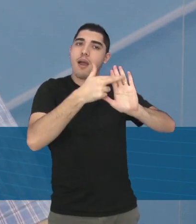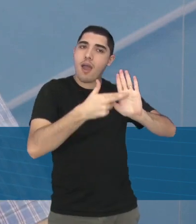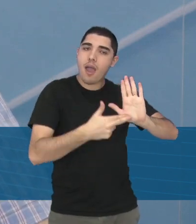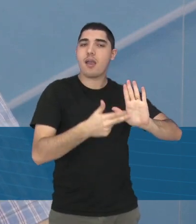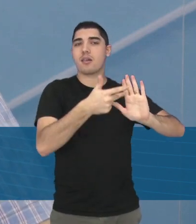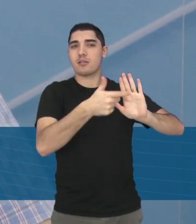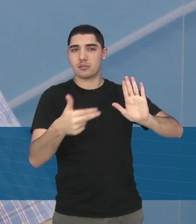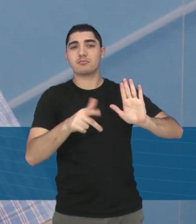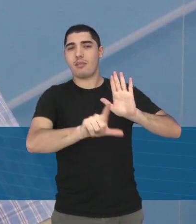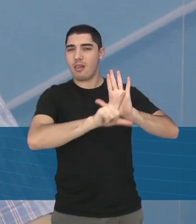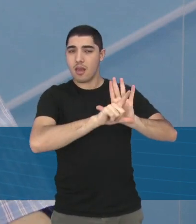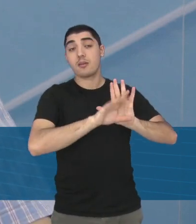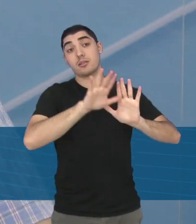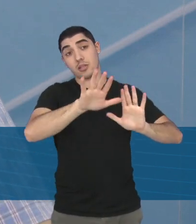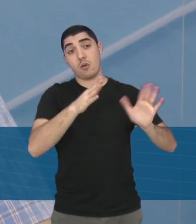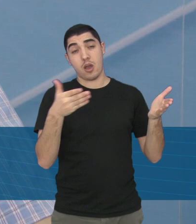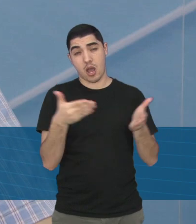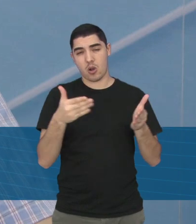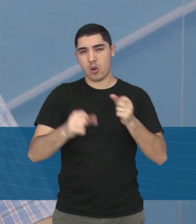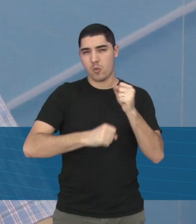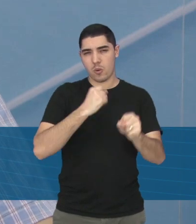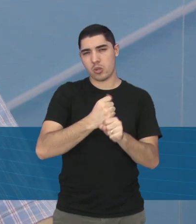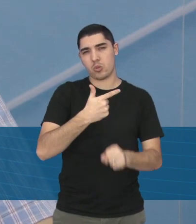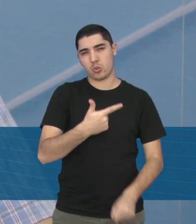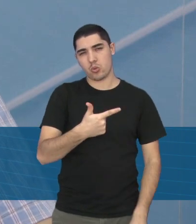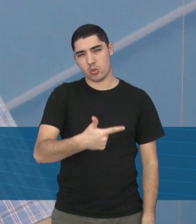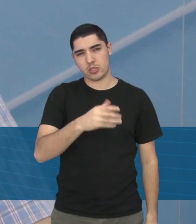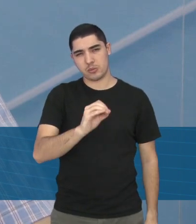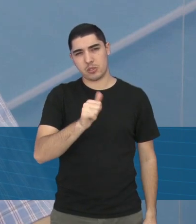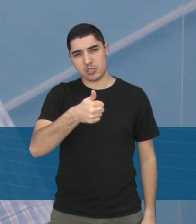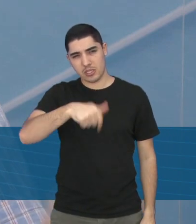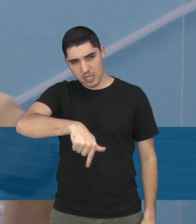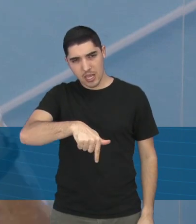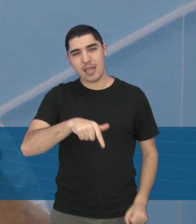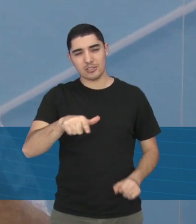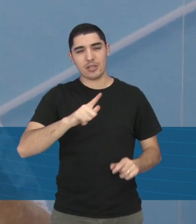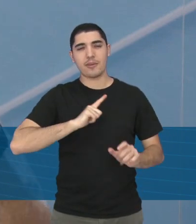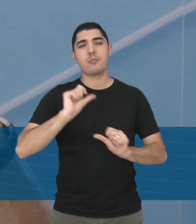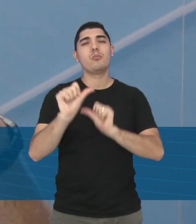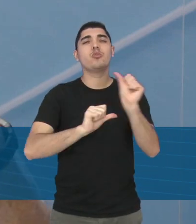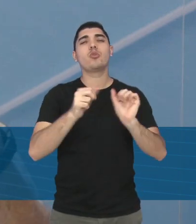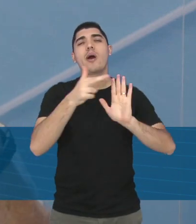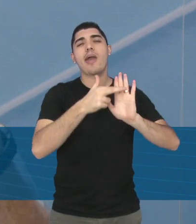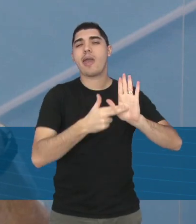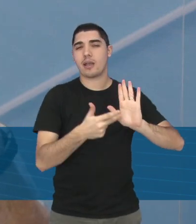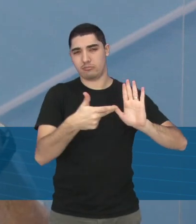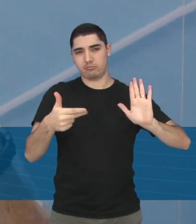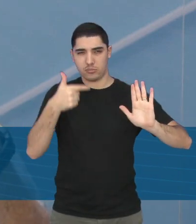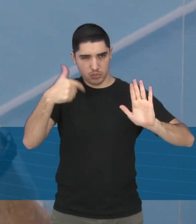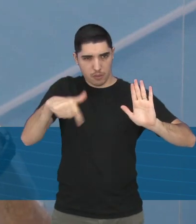mudanças. E a reforma trabalhista agora de 2017, ela abriu algumas